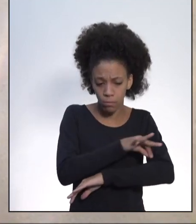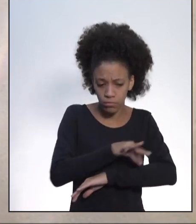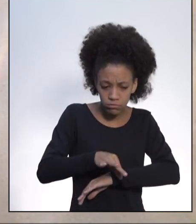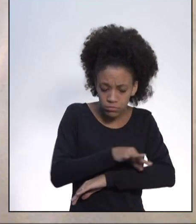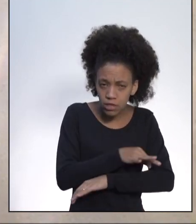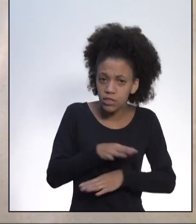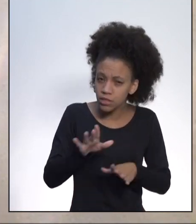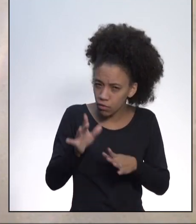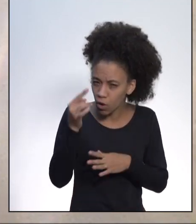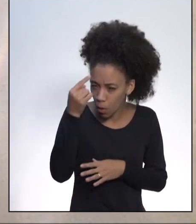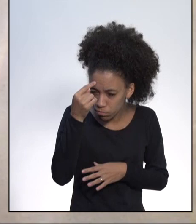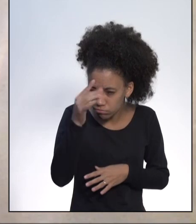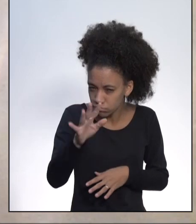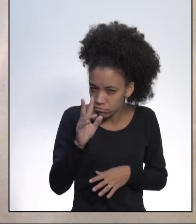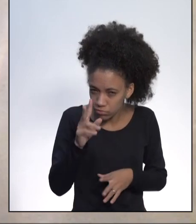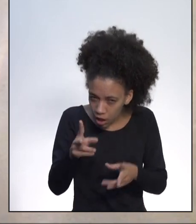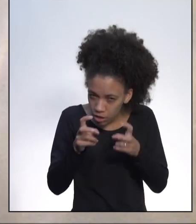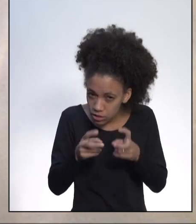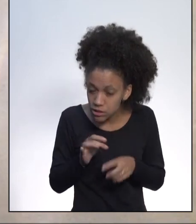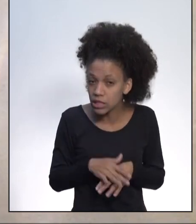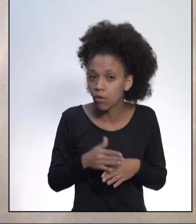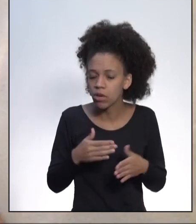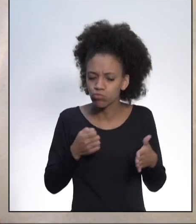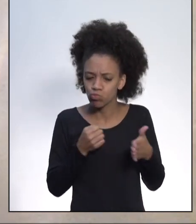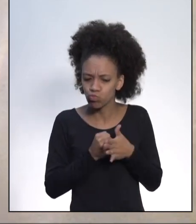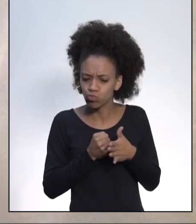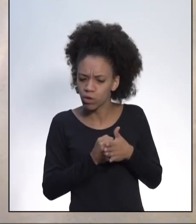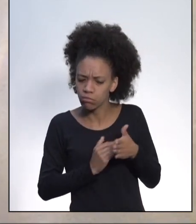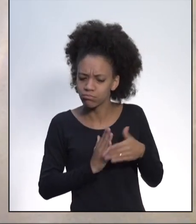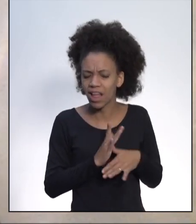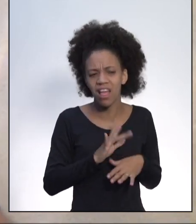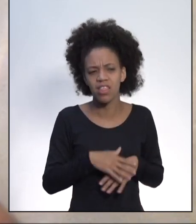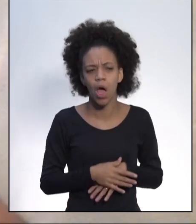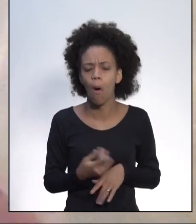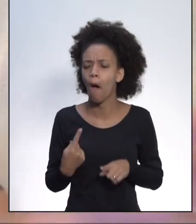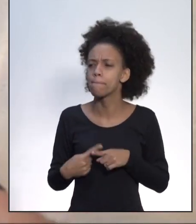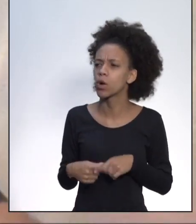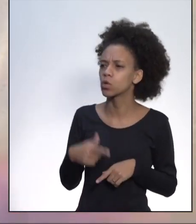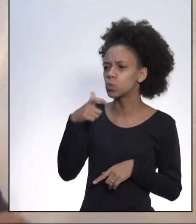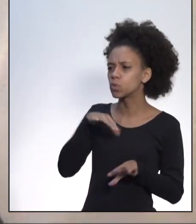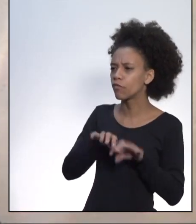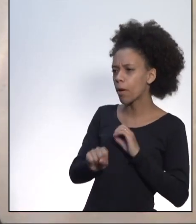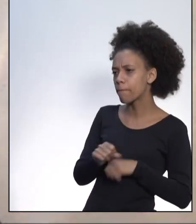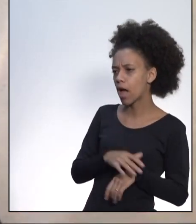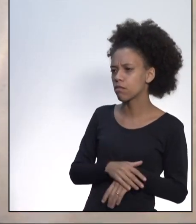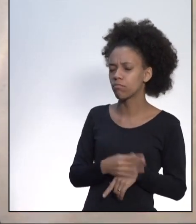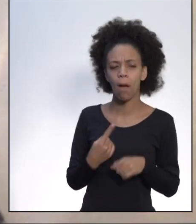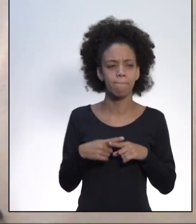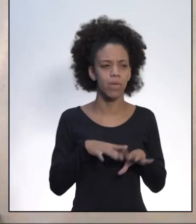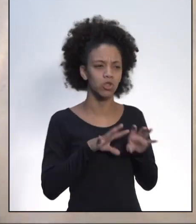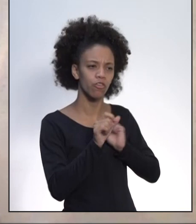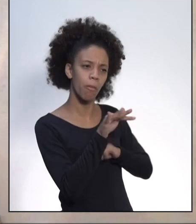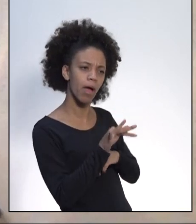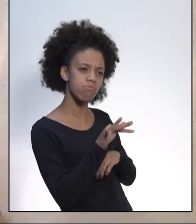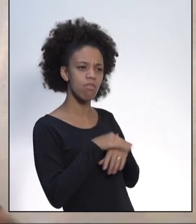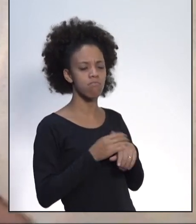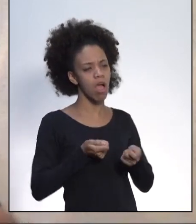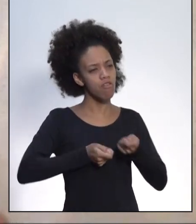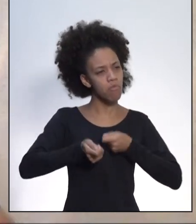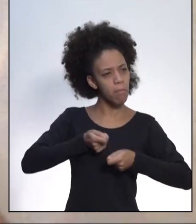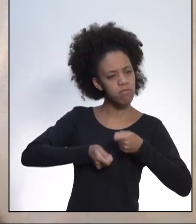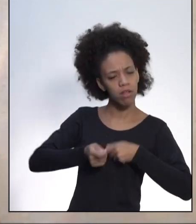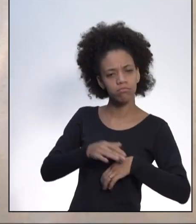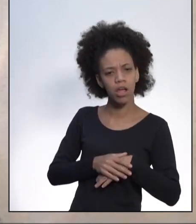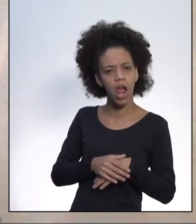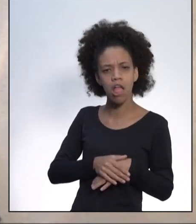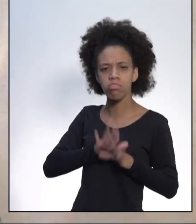como é a questão. Então, a pessoa tem que quebrar esses paradigmas. Não, porque eu sou arquiteto, porque eu sou engenheiro, porque eu sou administrador, eu não